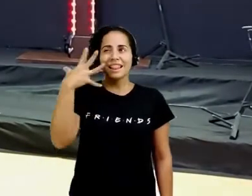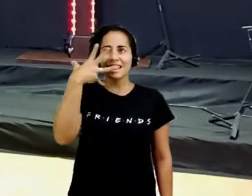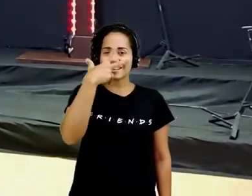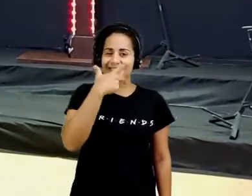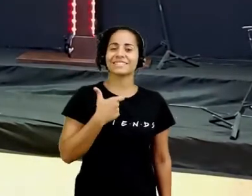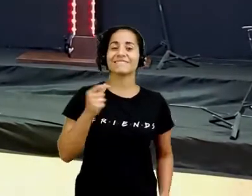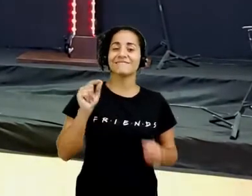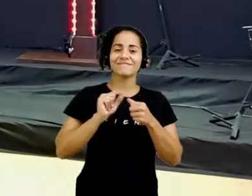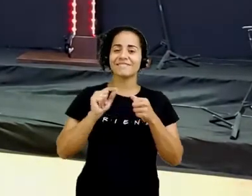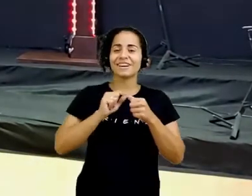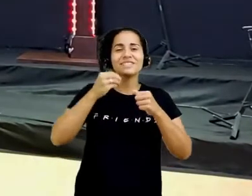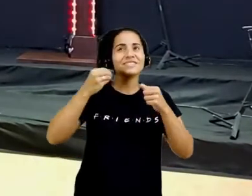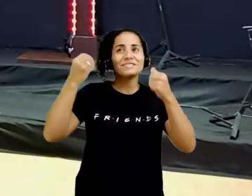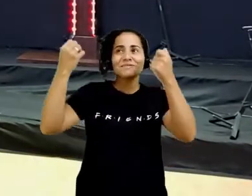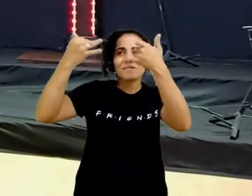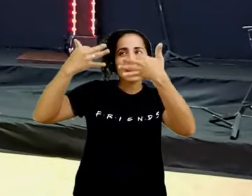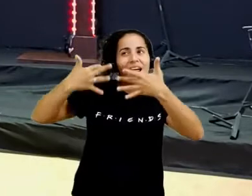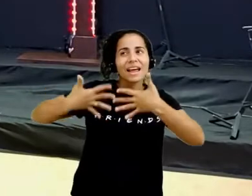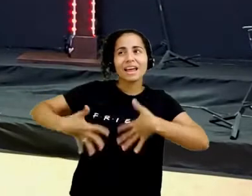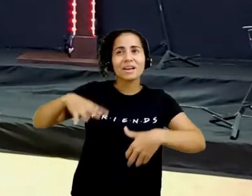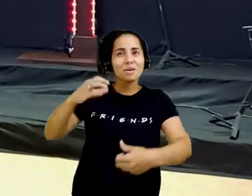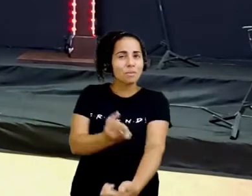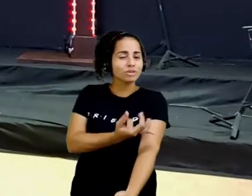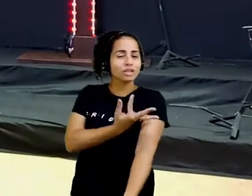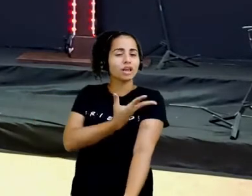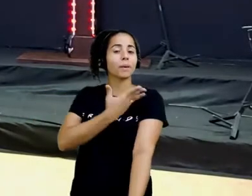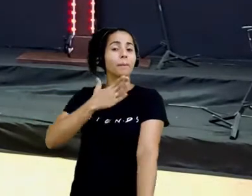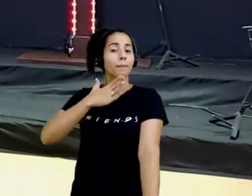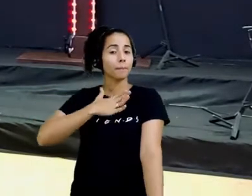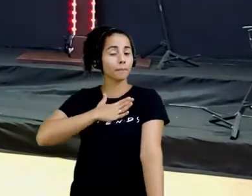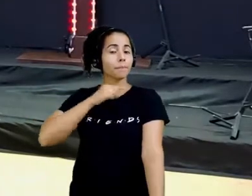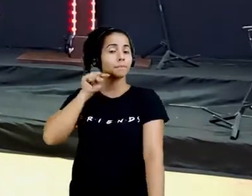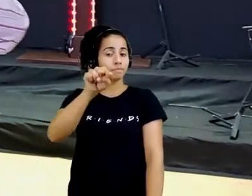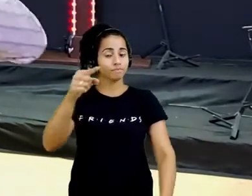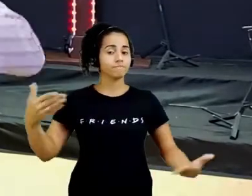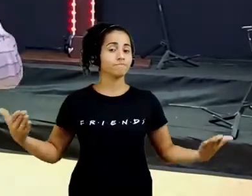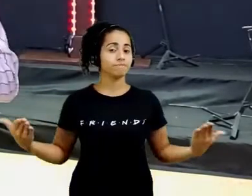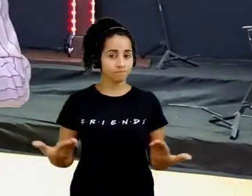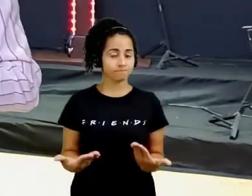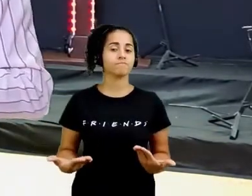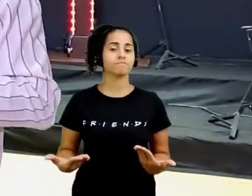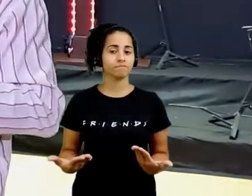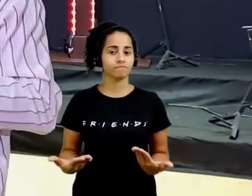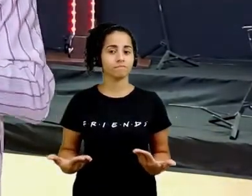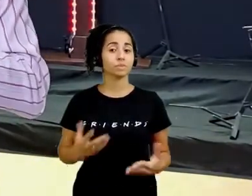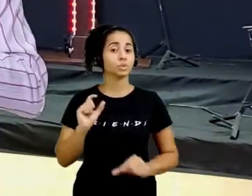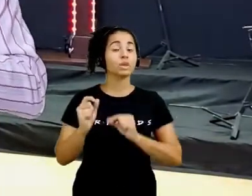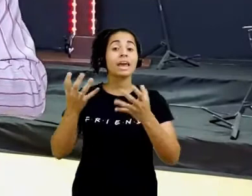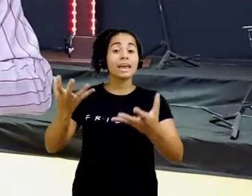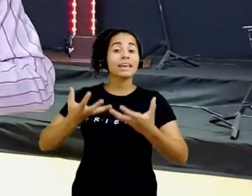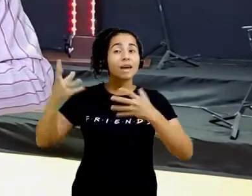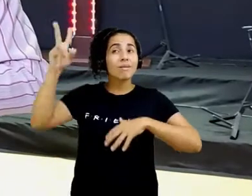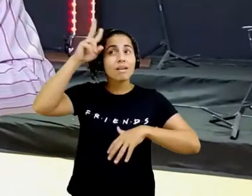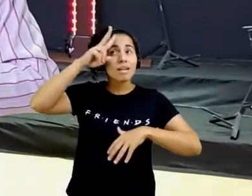extraordinária, ele faz uma declaração extraordinária para mim e para você nos dias de hoje também. Quero